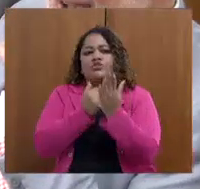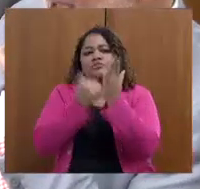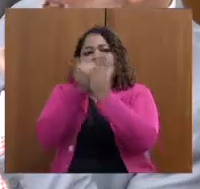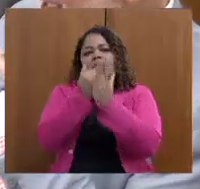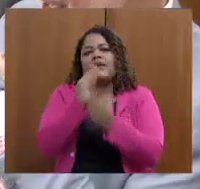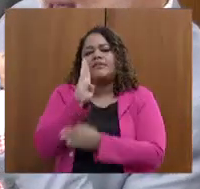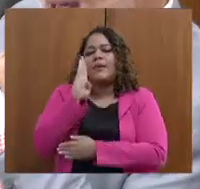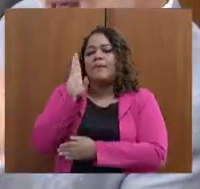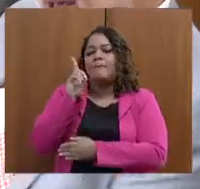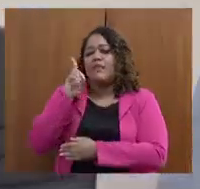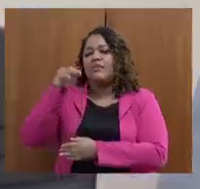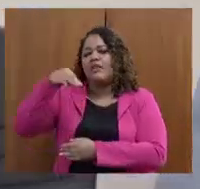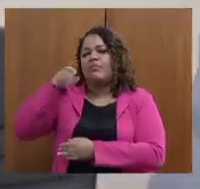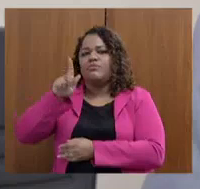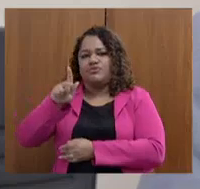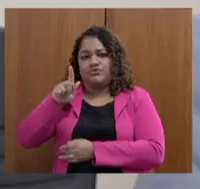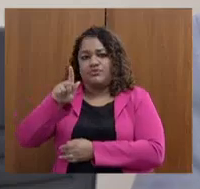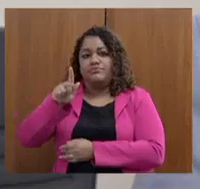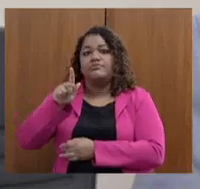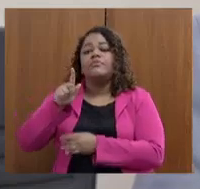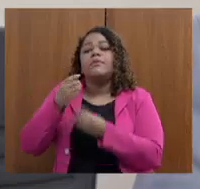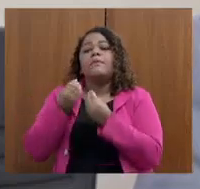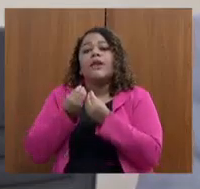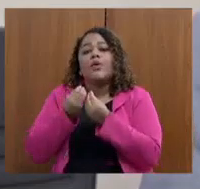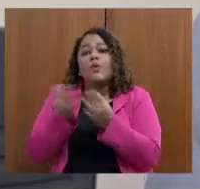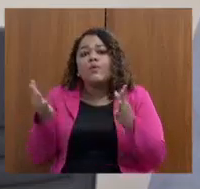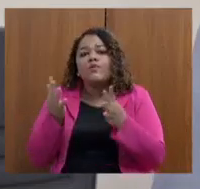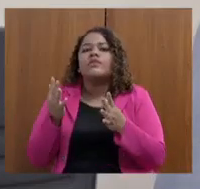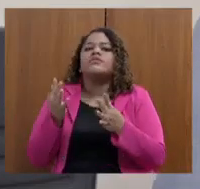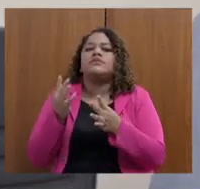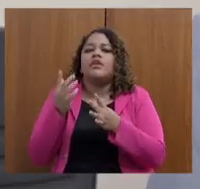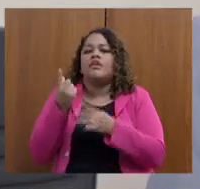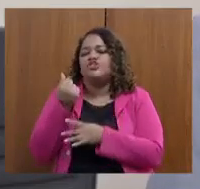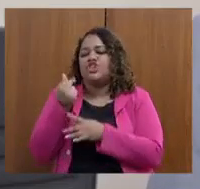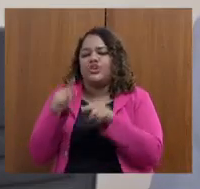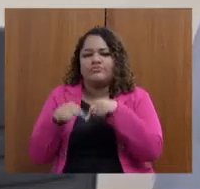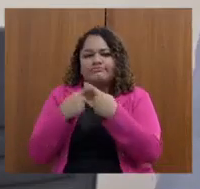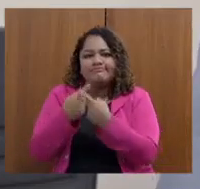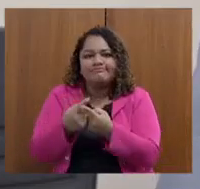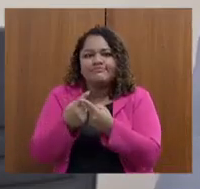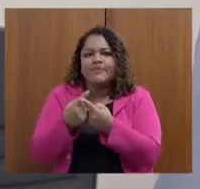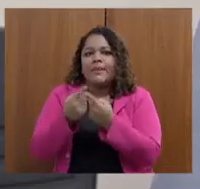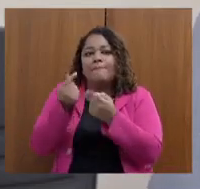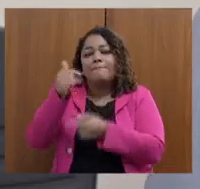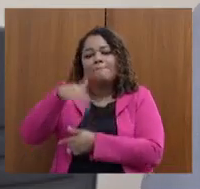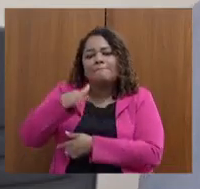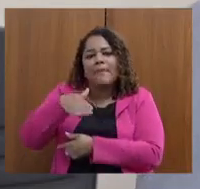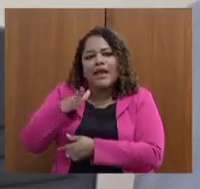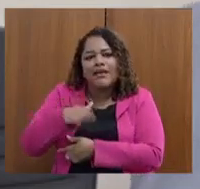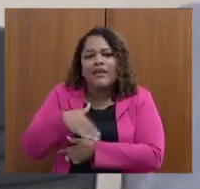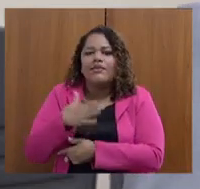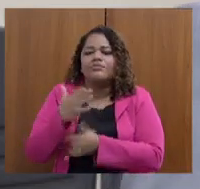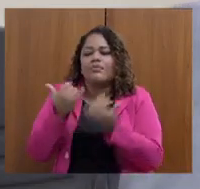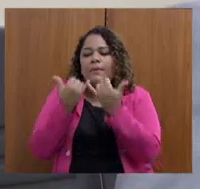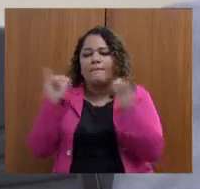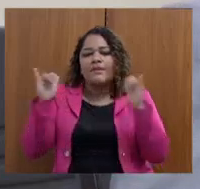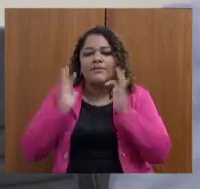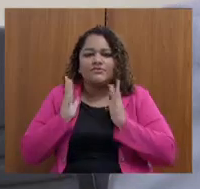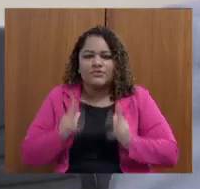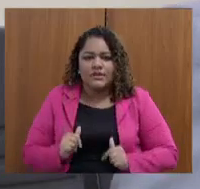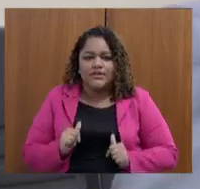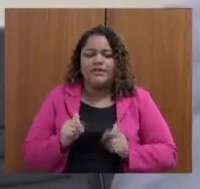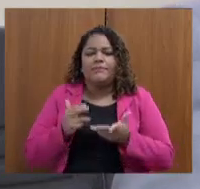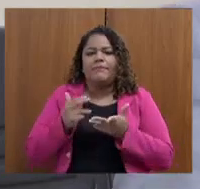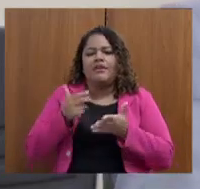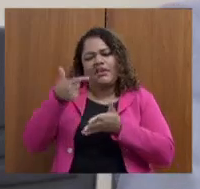na oferta de crédito mais barato para energias renováveis e outras iniciativas